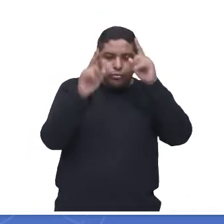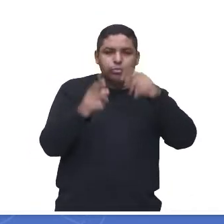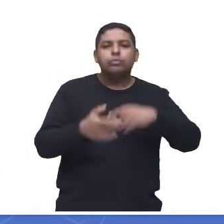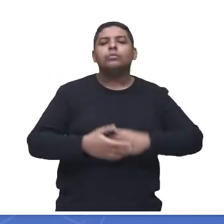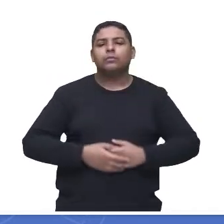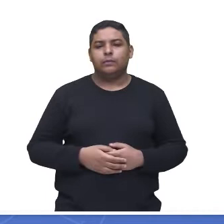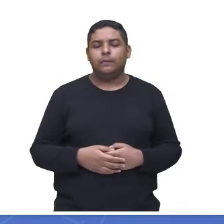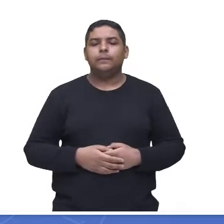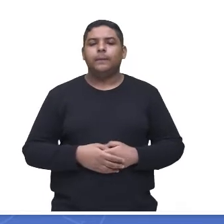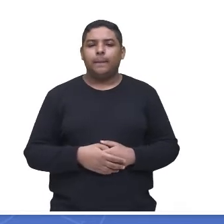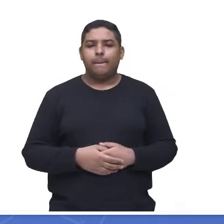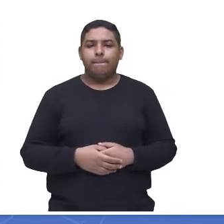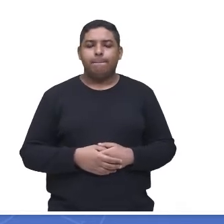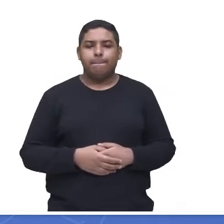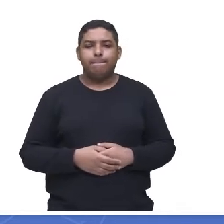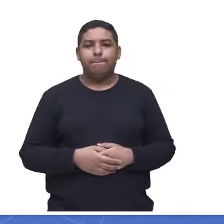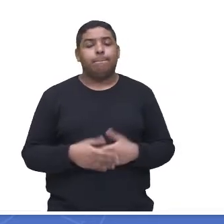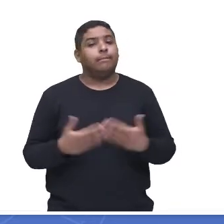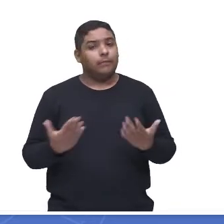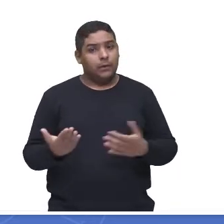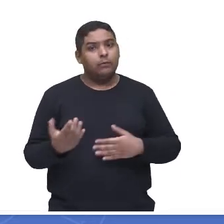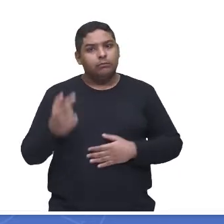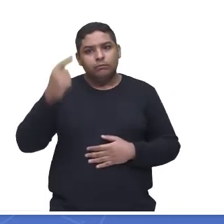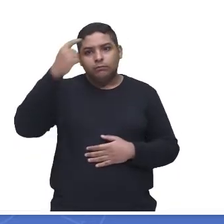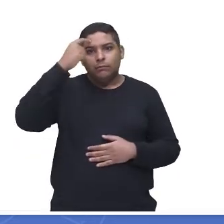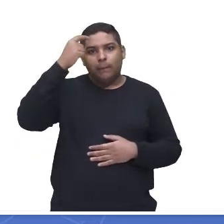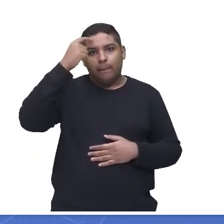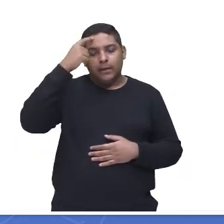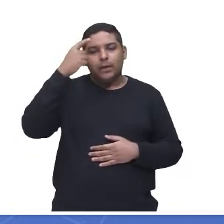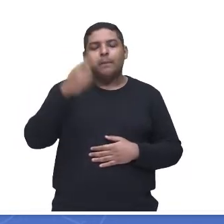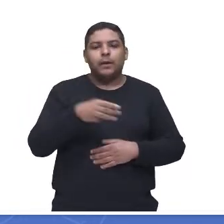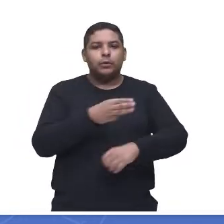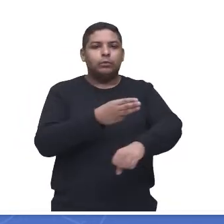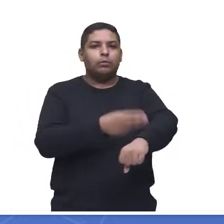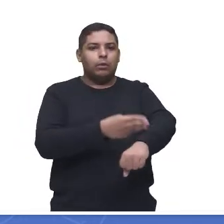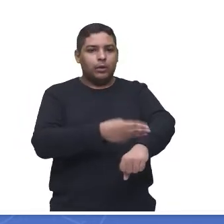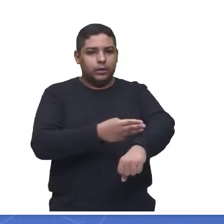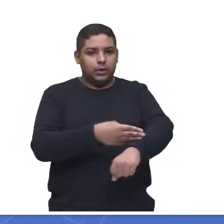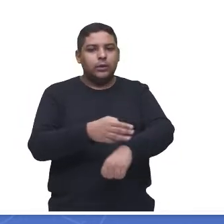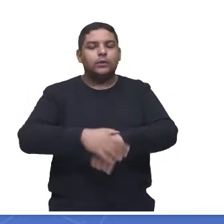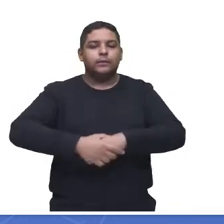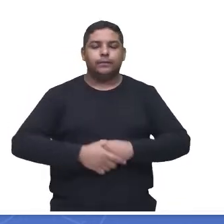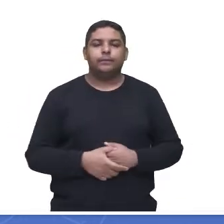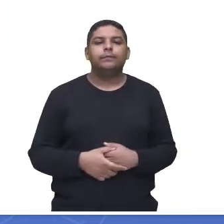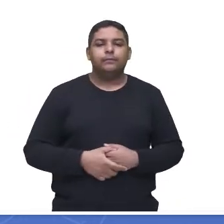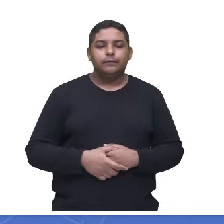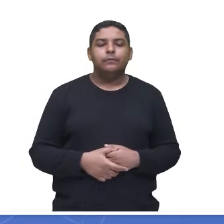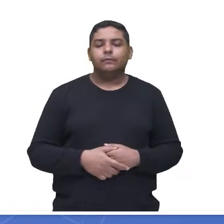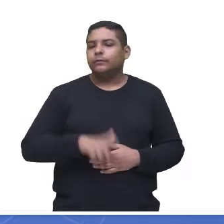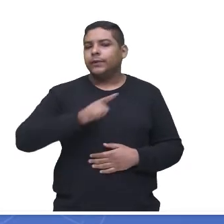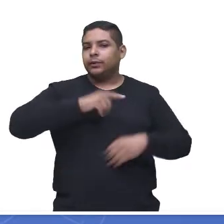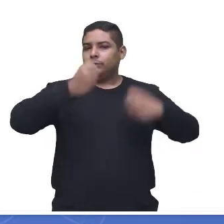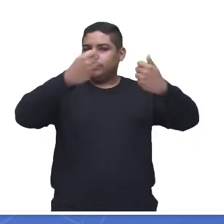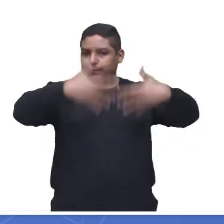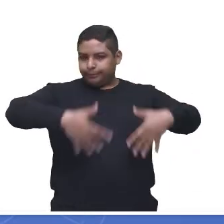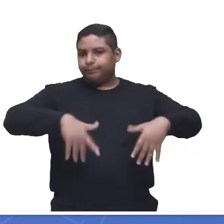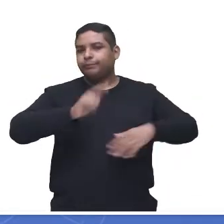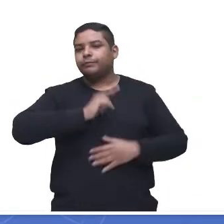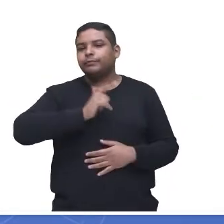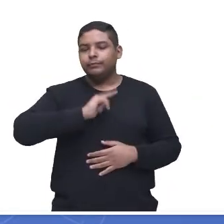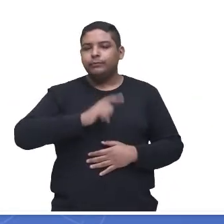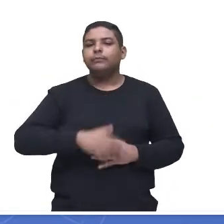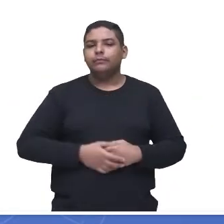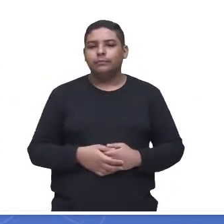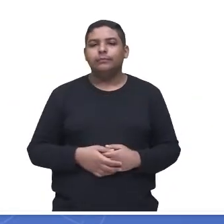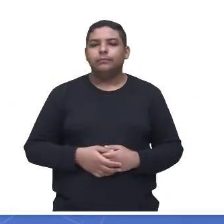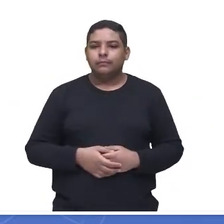né? Então, o pensamento moderno, nessa breve aqui explanação, ela vai trabalhar justamente isso,